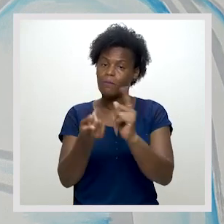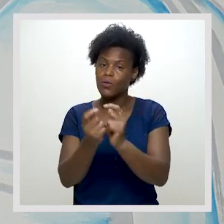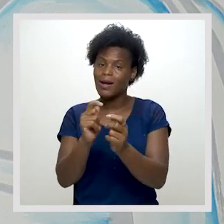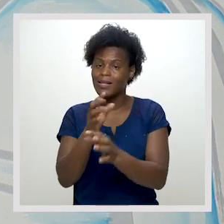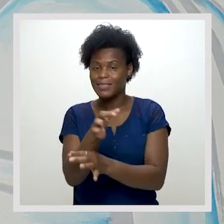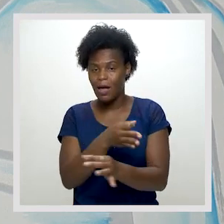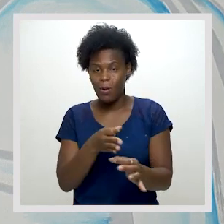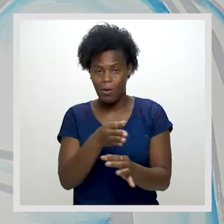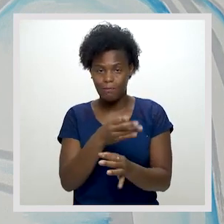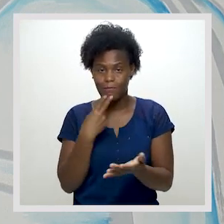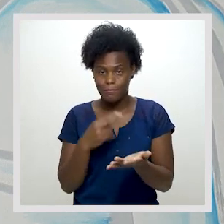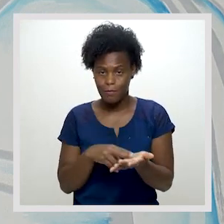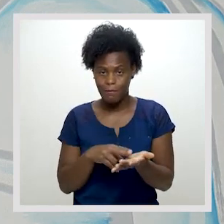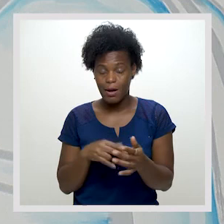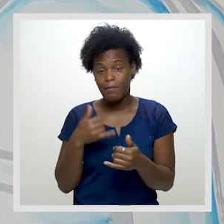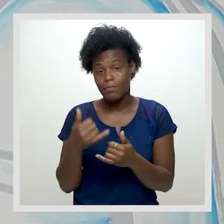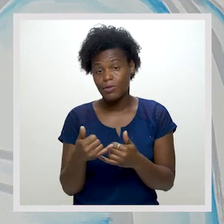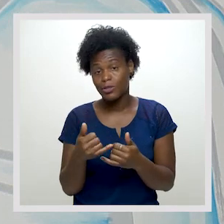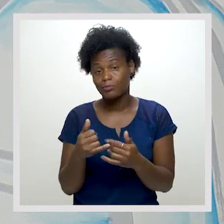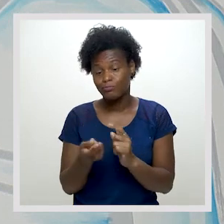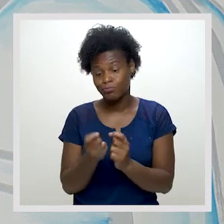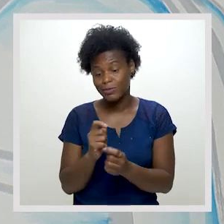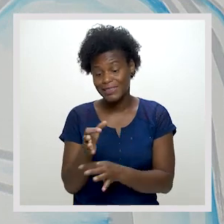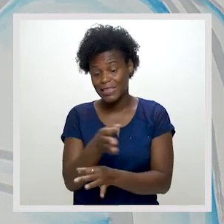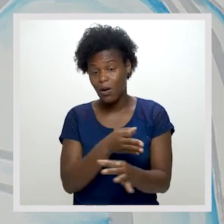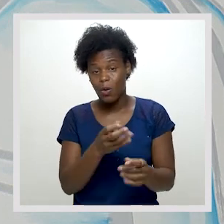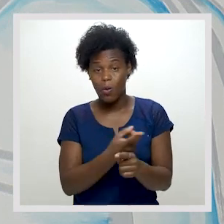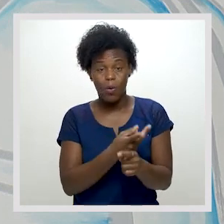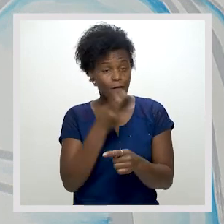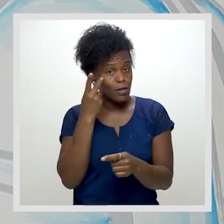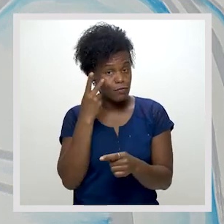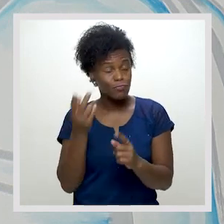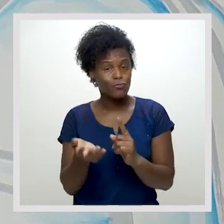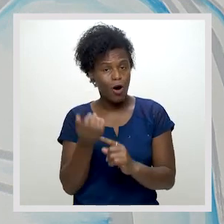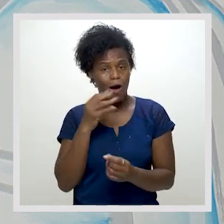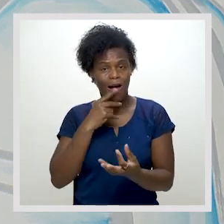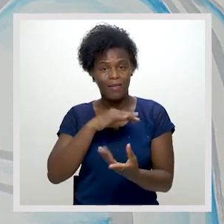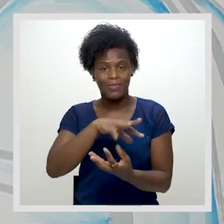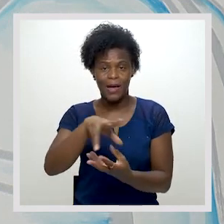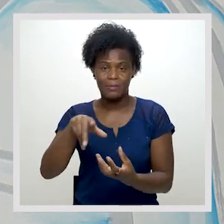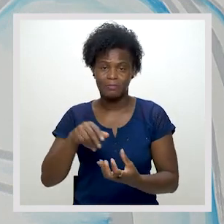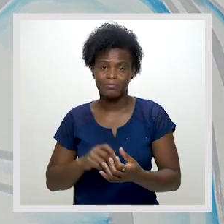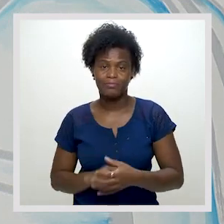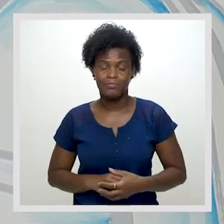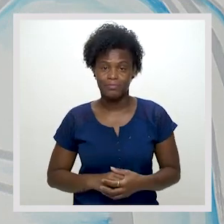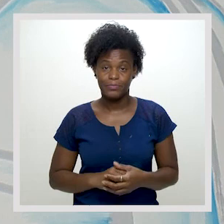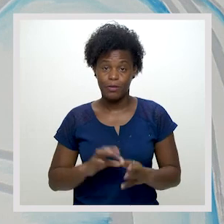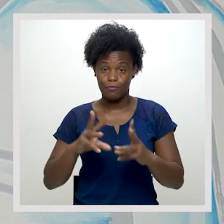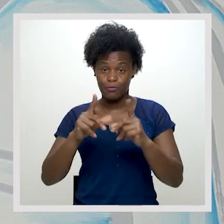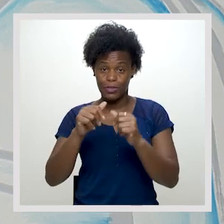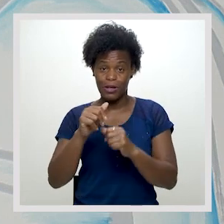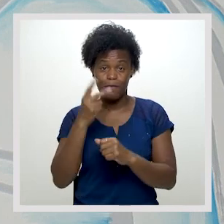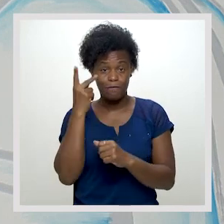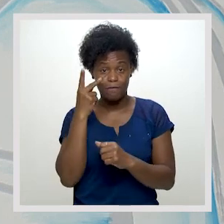propriamente dita. Porque depois que chegarem à célula, que os seres vivos conquistaram o meio terrestre. Então, a evolução biológica